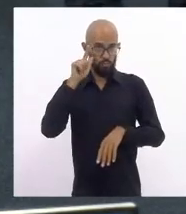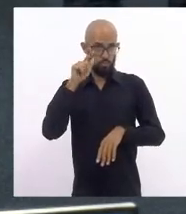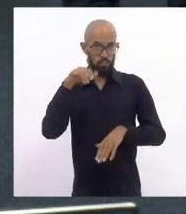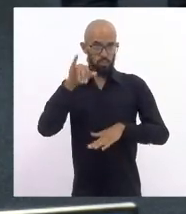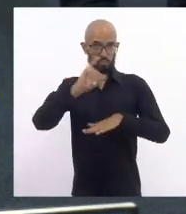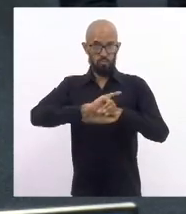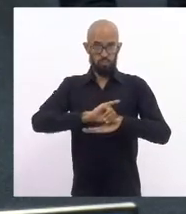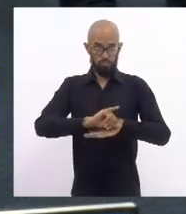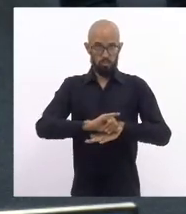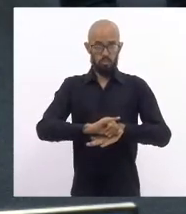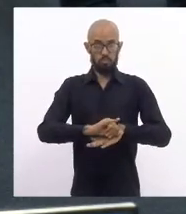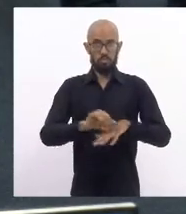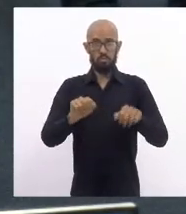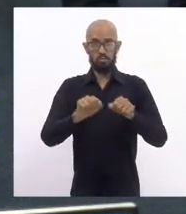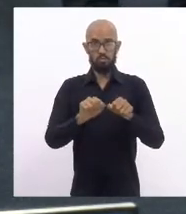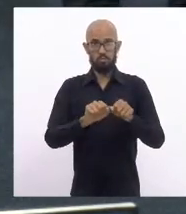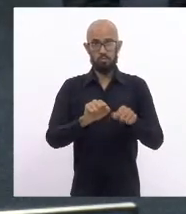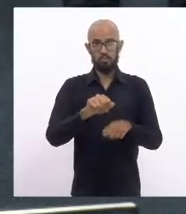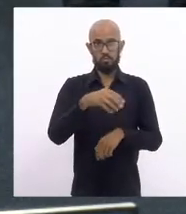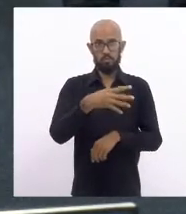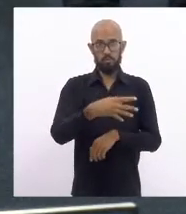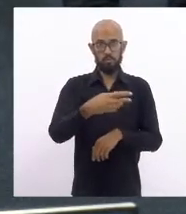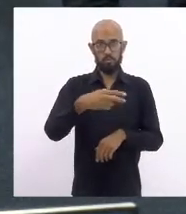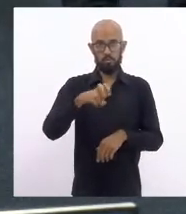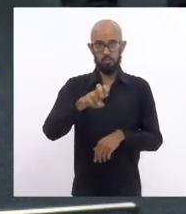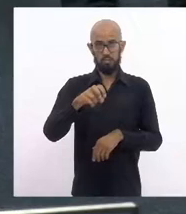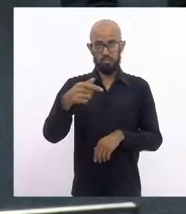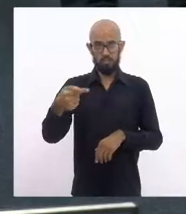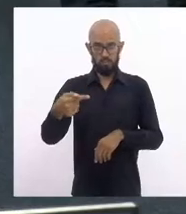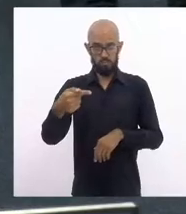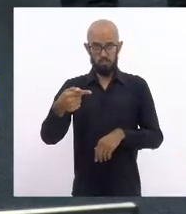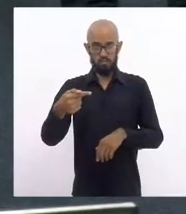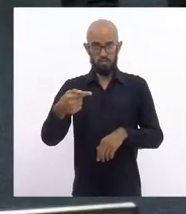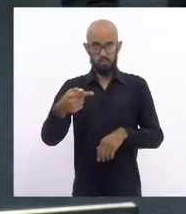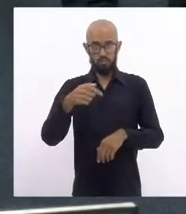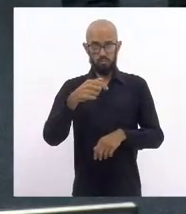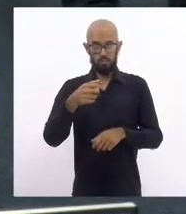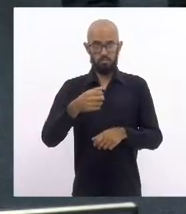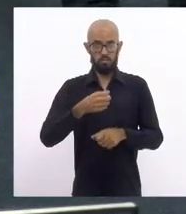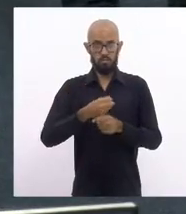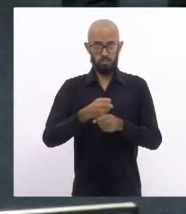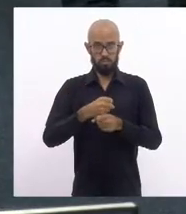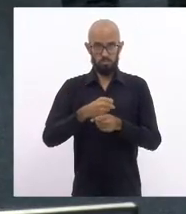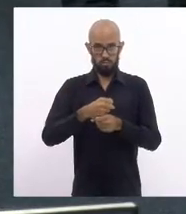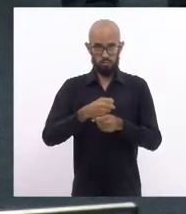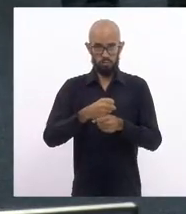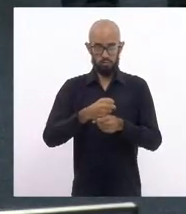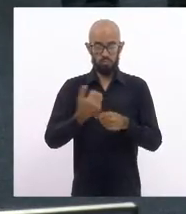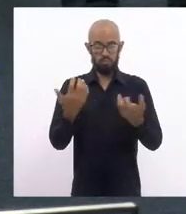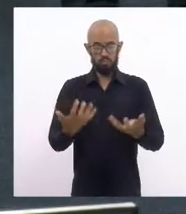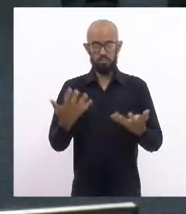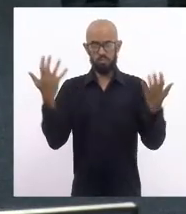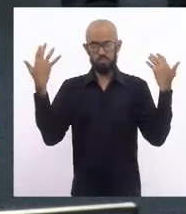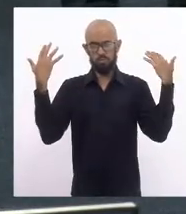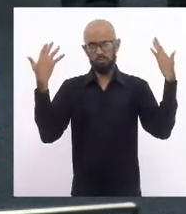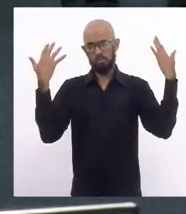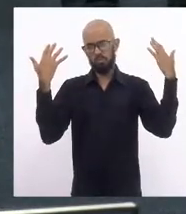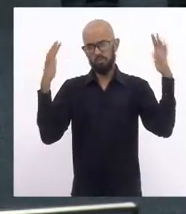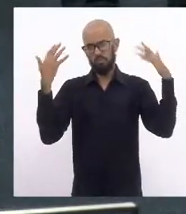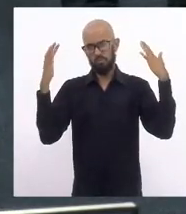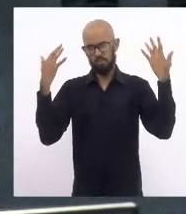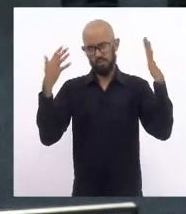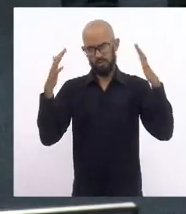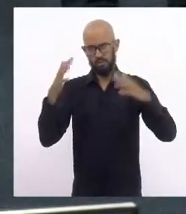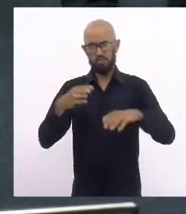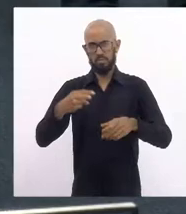457 anos, e aqui quero celebrar, nesse momento, os 457 anos do Rio de Janeiro, uma